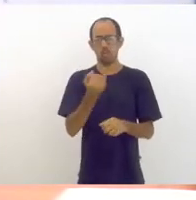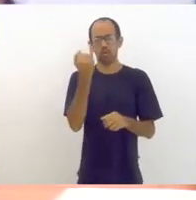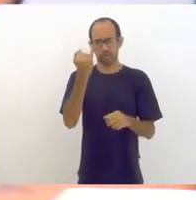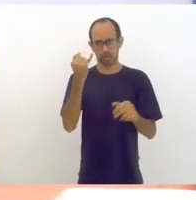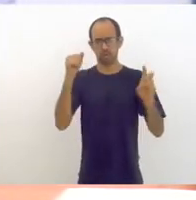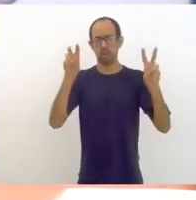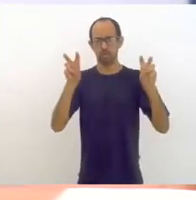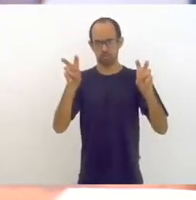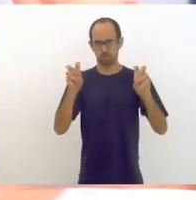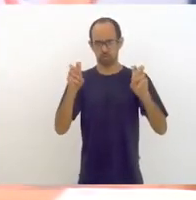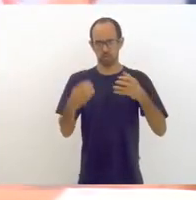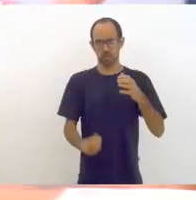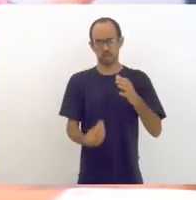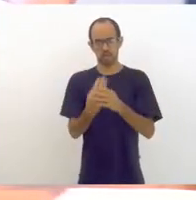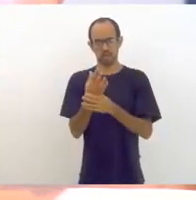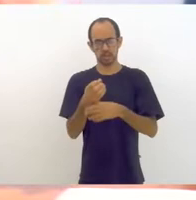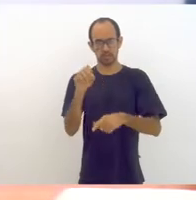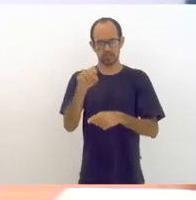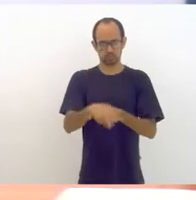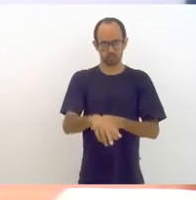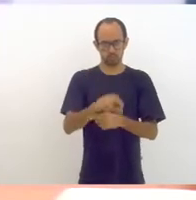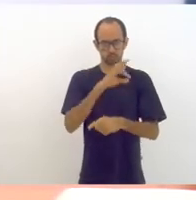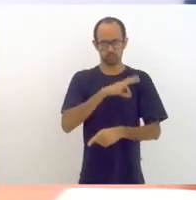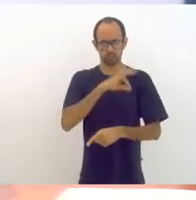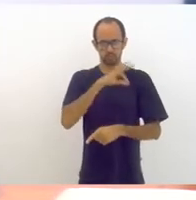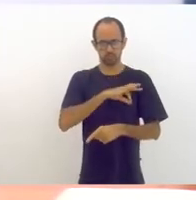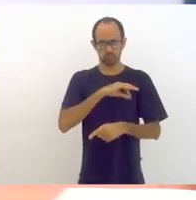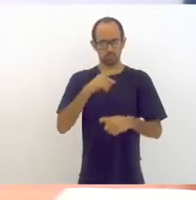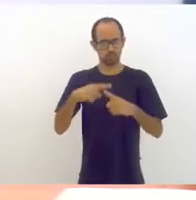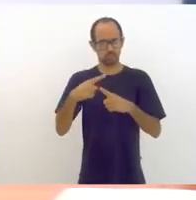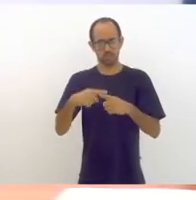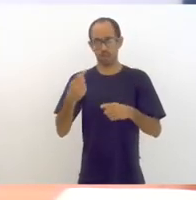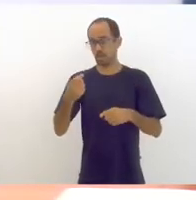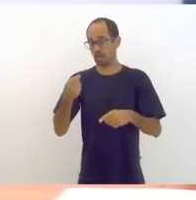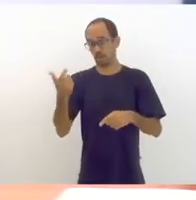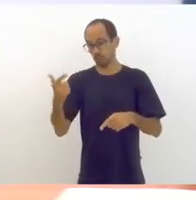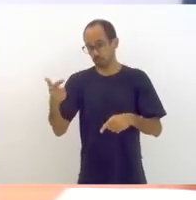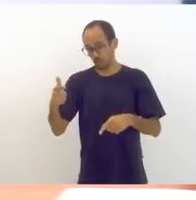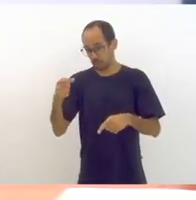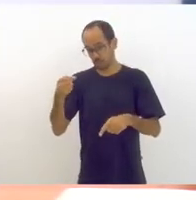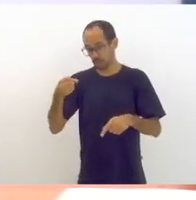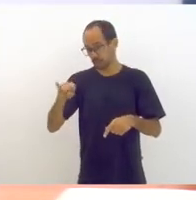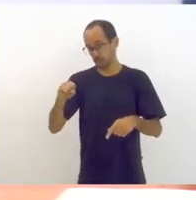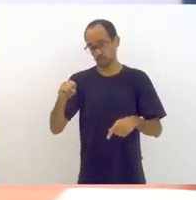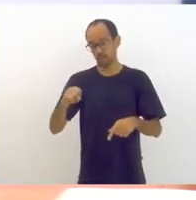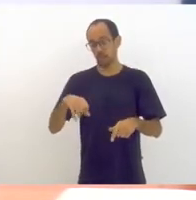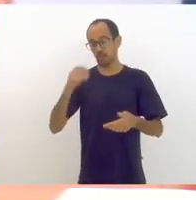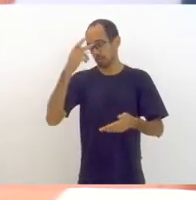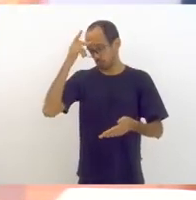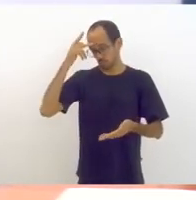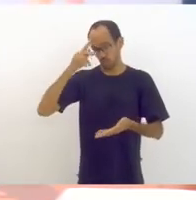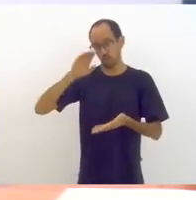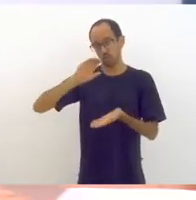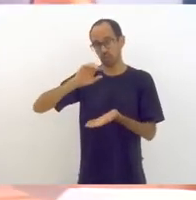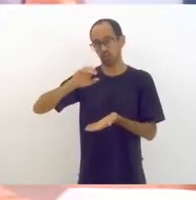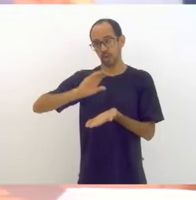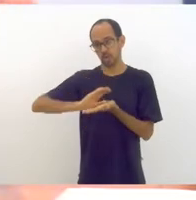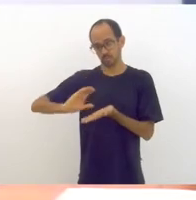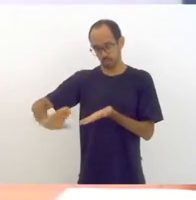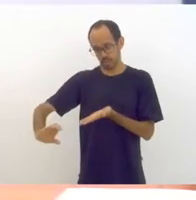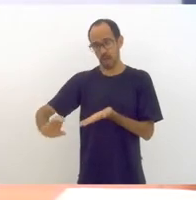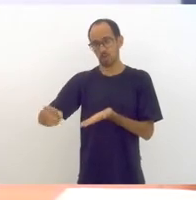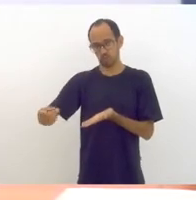ponto, a geração de renda e emprego de um lado, porque não há emprego e renda se não tiver alguém colocando seu capital em risco para gerar emprego e